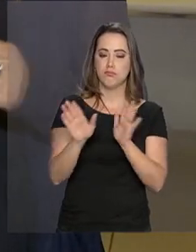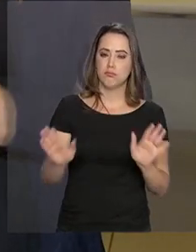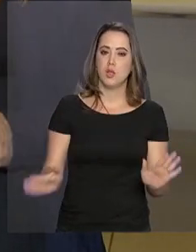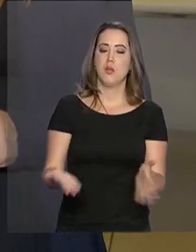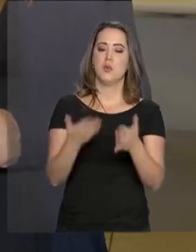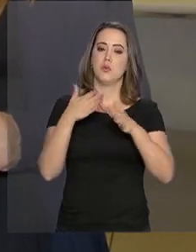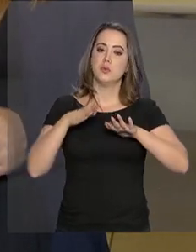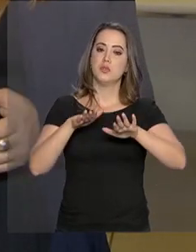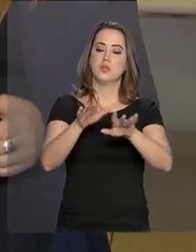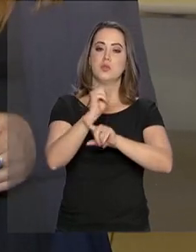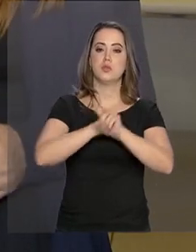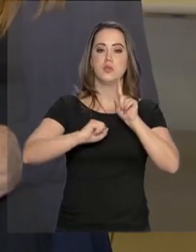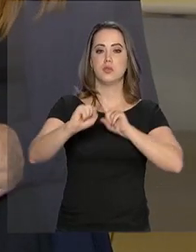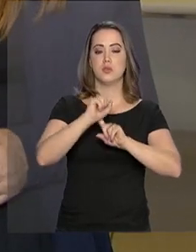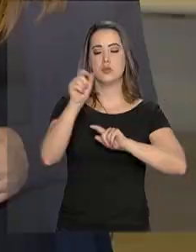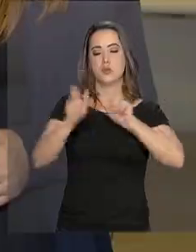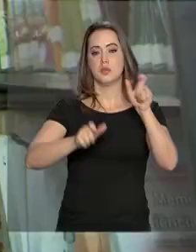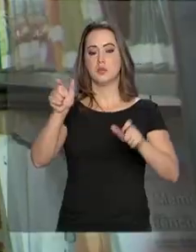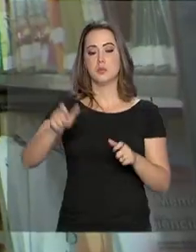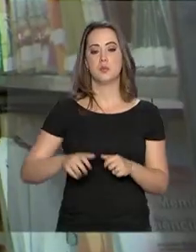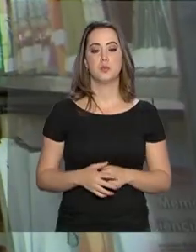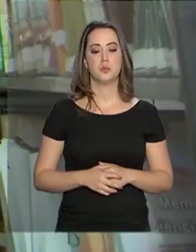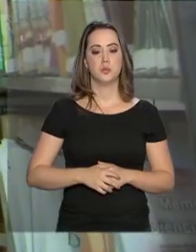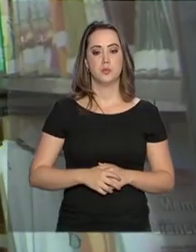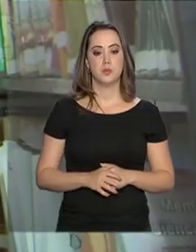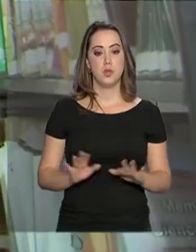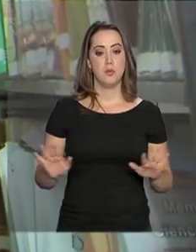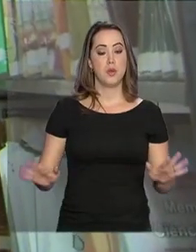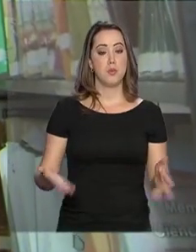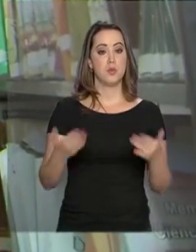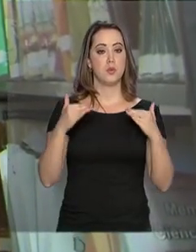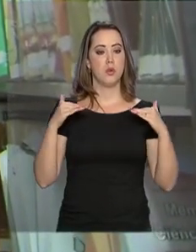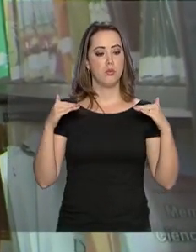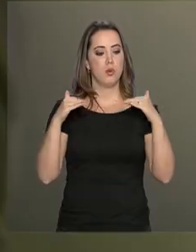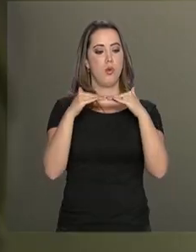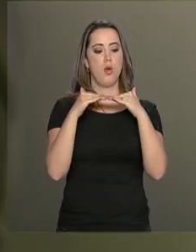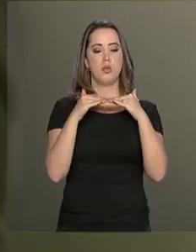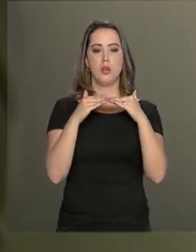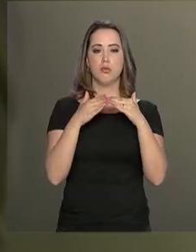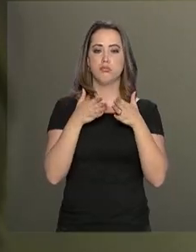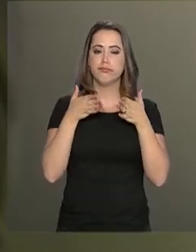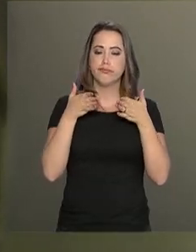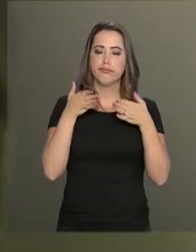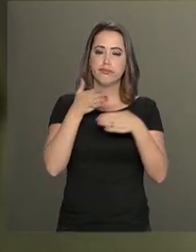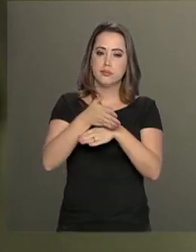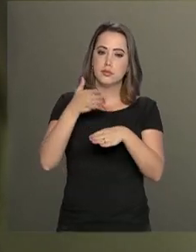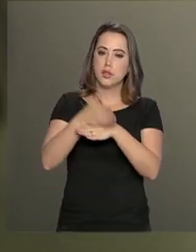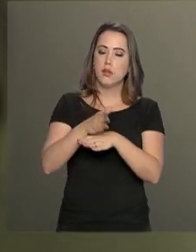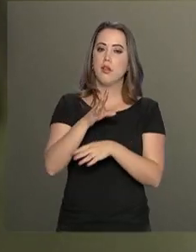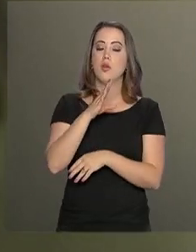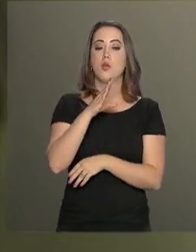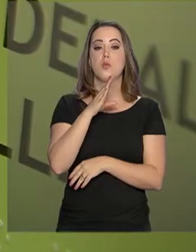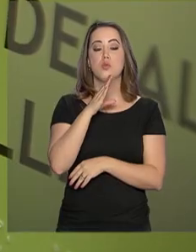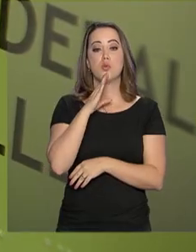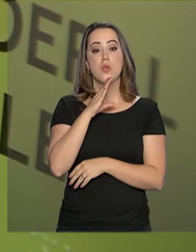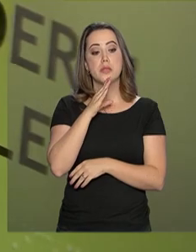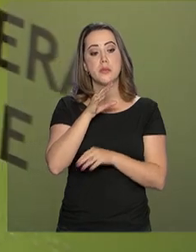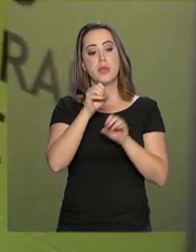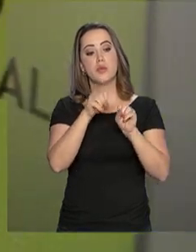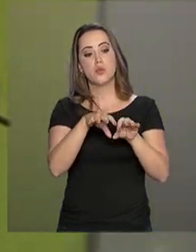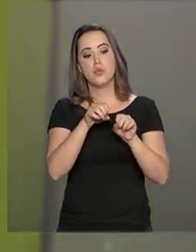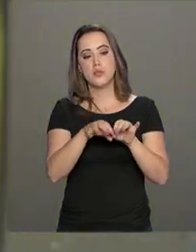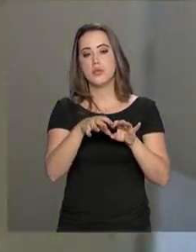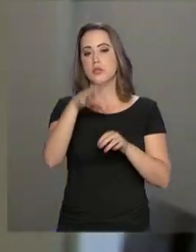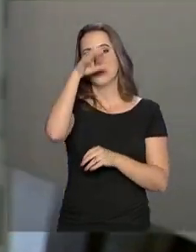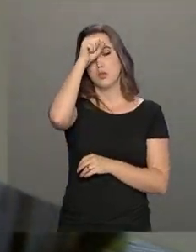promover a inclusão social dessa população. Para promover a igualdade de acesso ao conhecimento a essa população, o Ministério